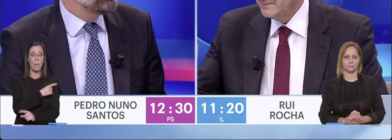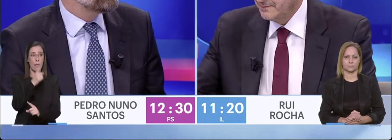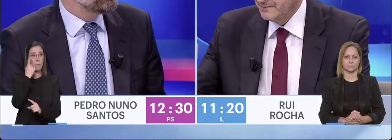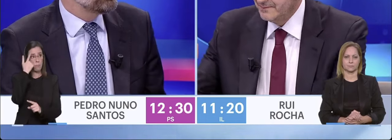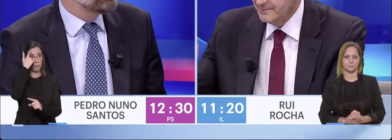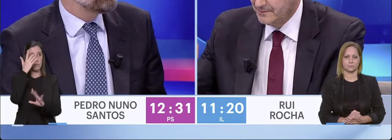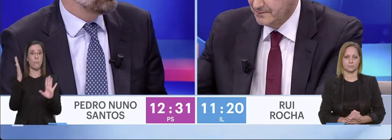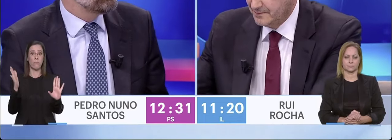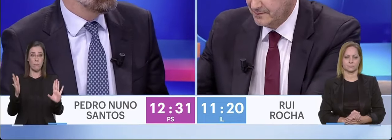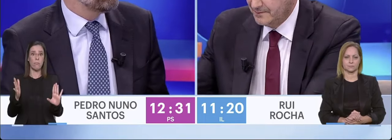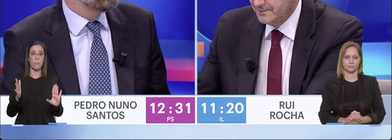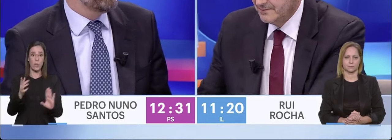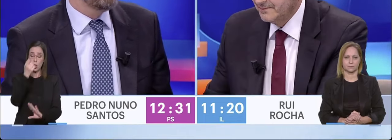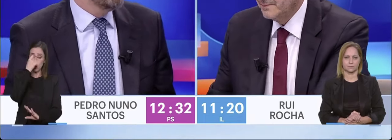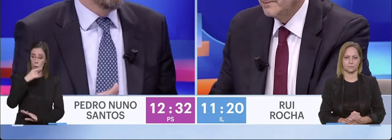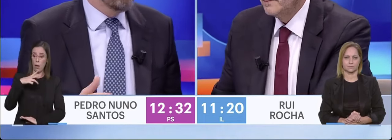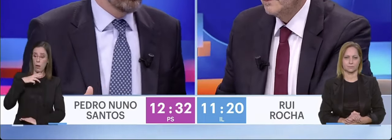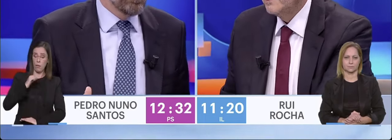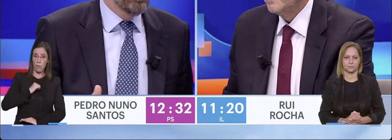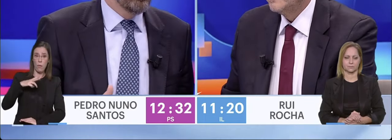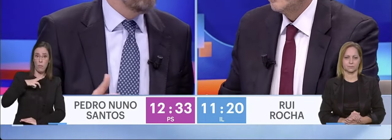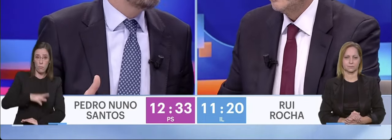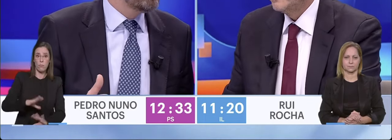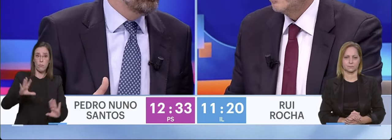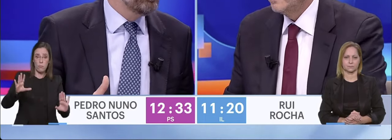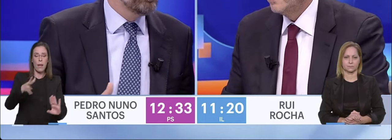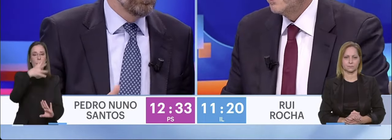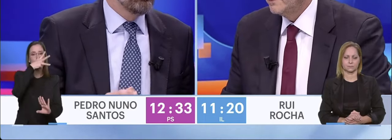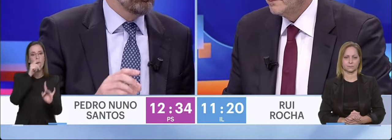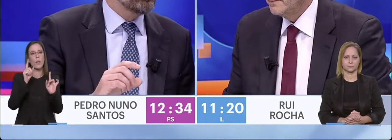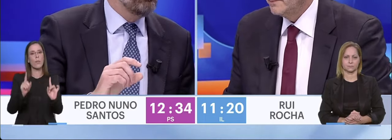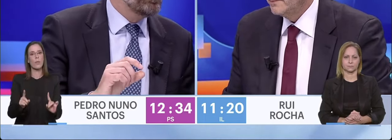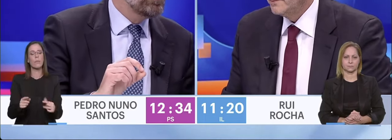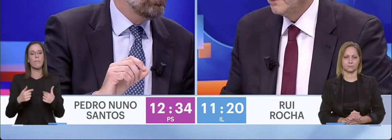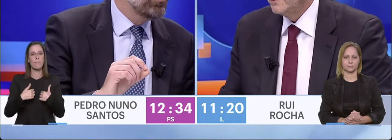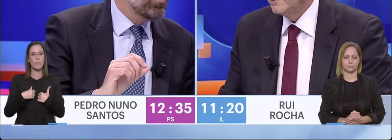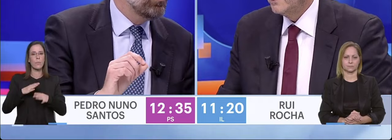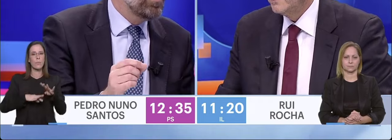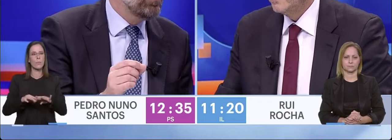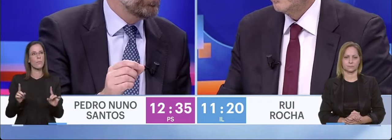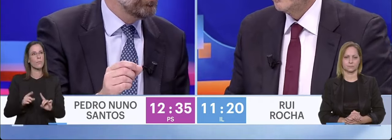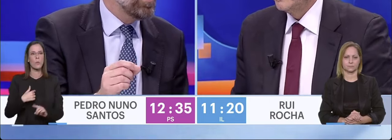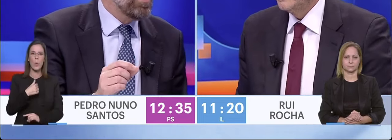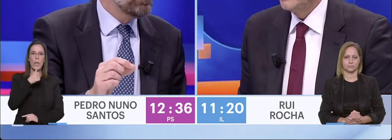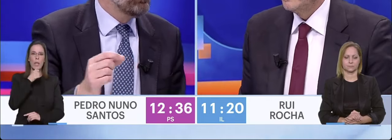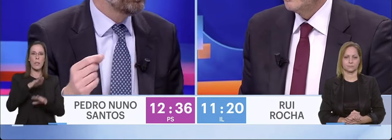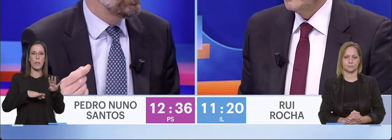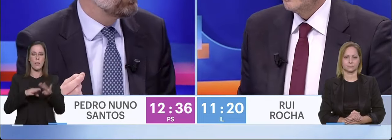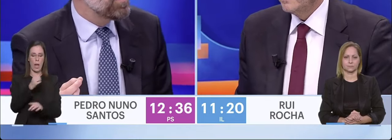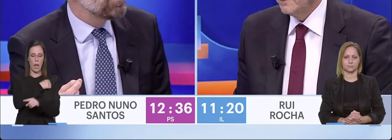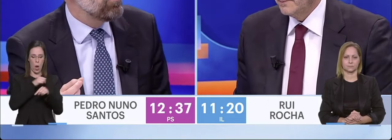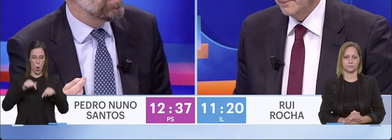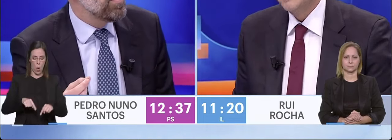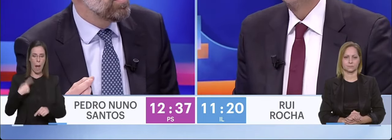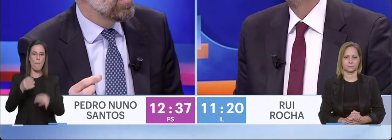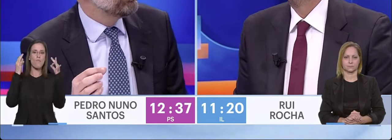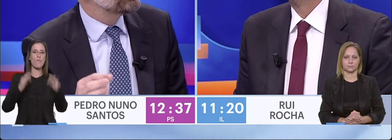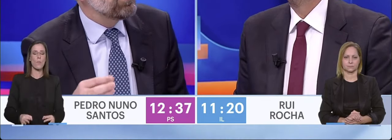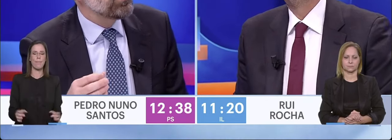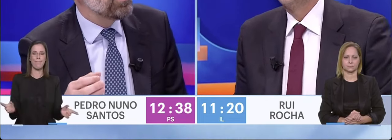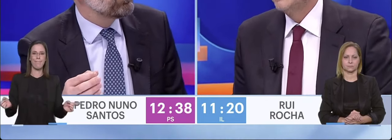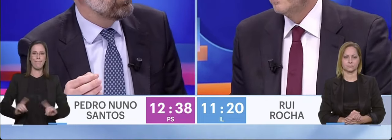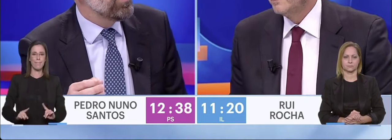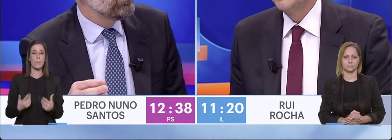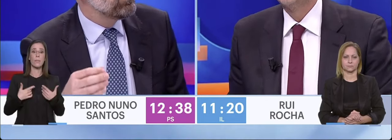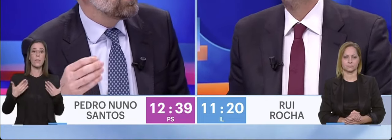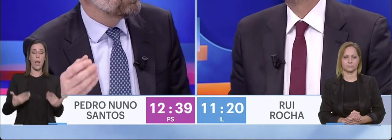memória nas nossas n noss na história do nosso país ó Clara infelizmente nós não fazemos nós não decidimos fazer uma casa hoje e temos a casa amanhã mas